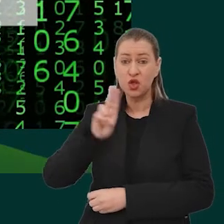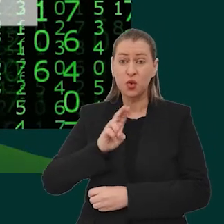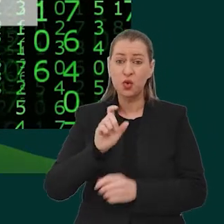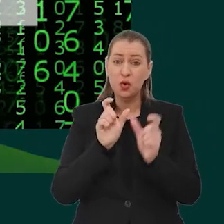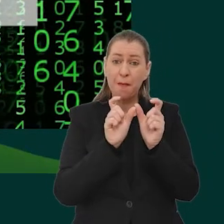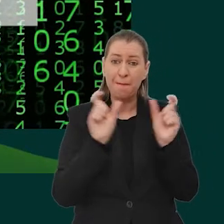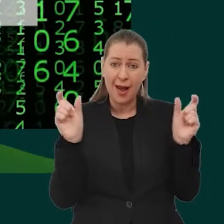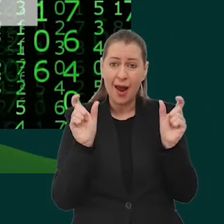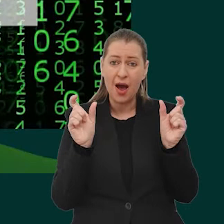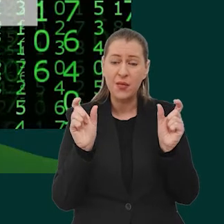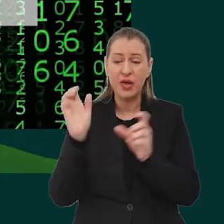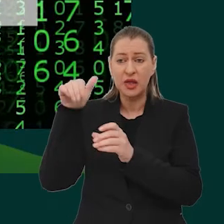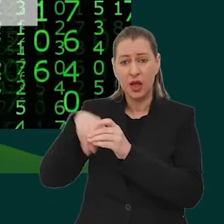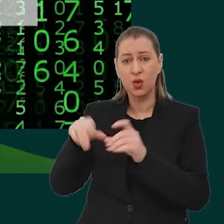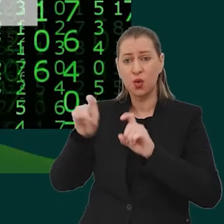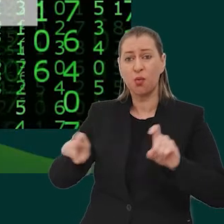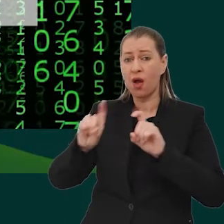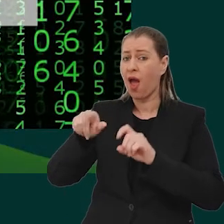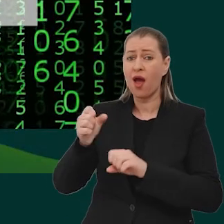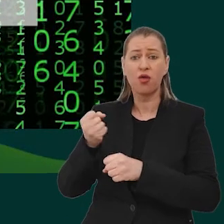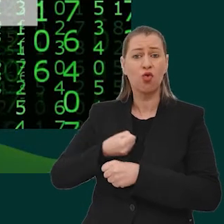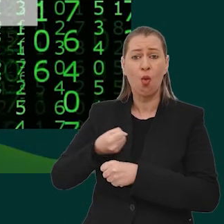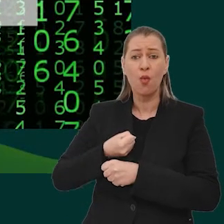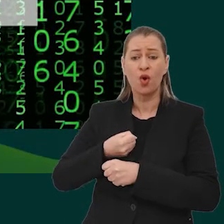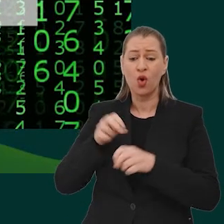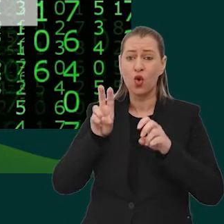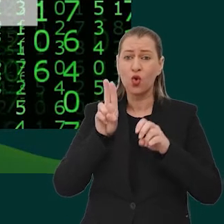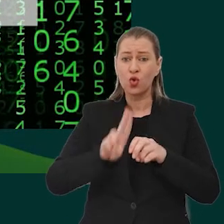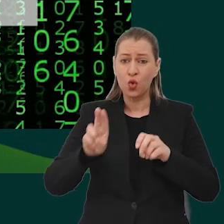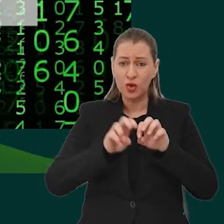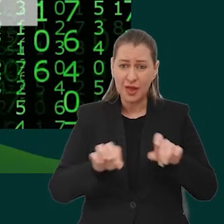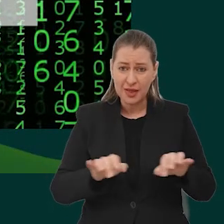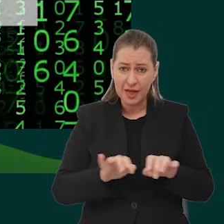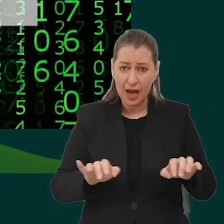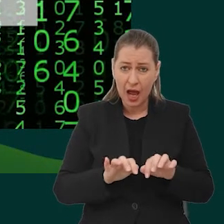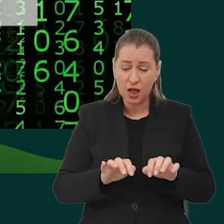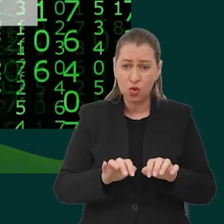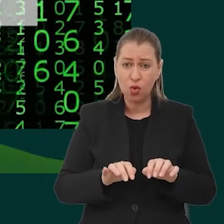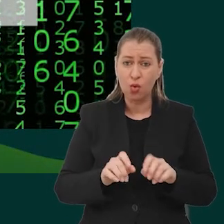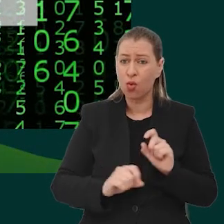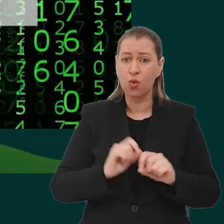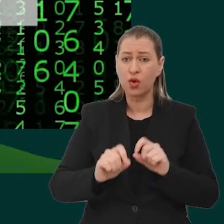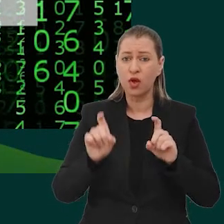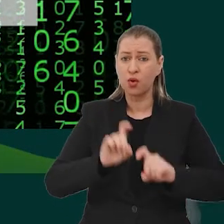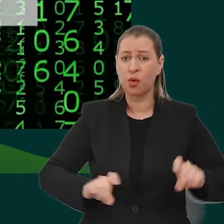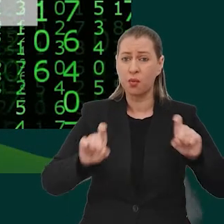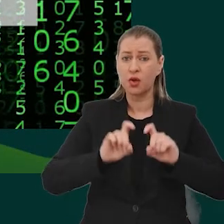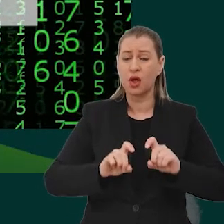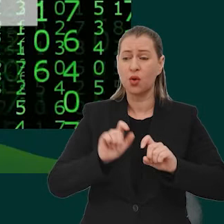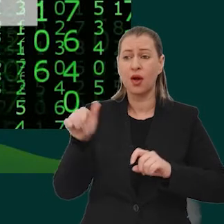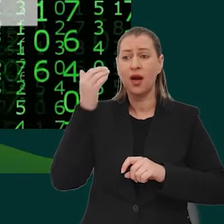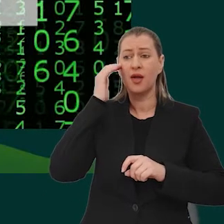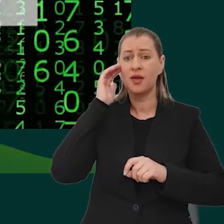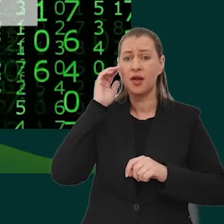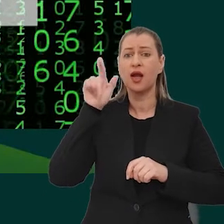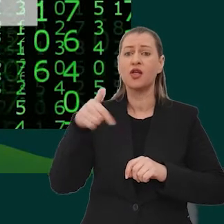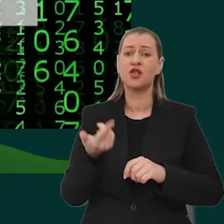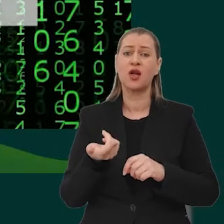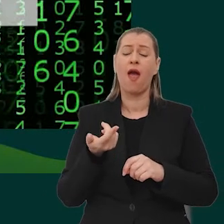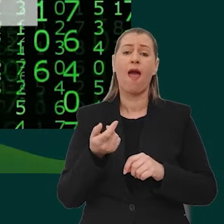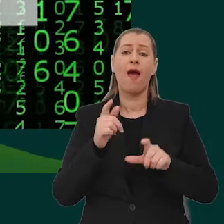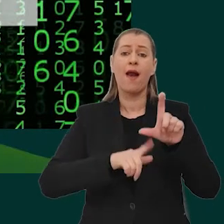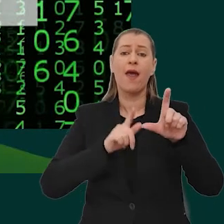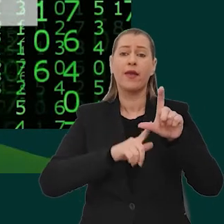é um número. Porque mesmo quando vocês utilizam o teclado de um computador, ele entende cada uma das letras como um número por baixo,